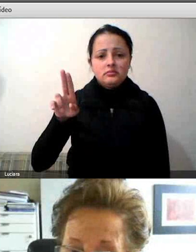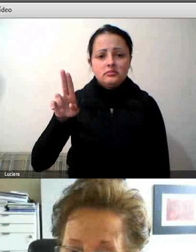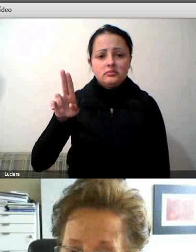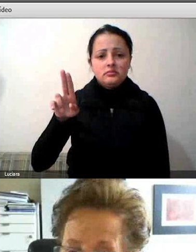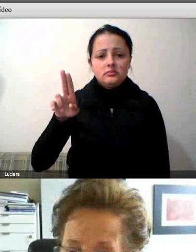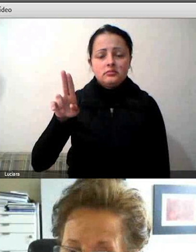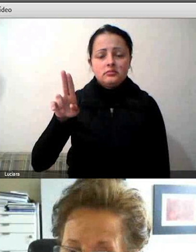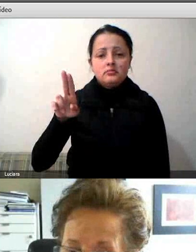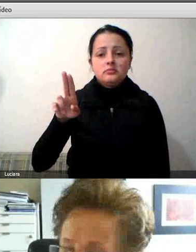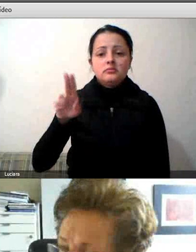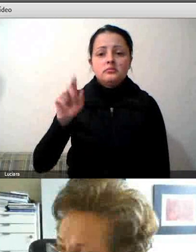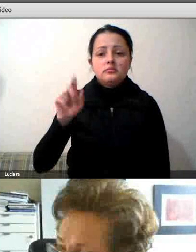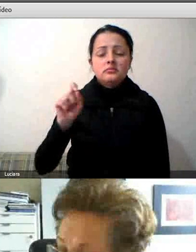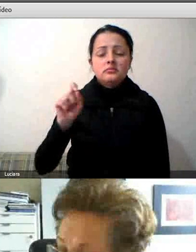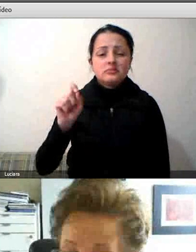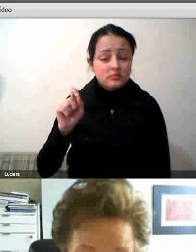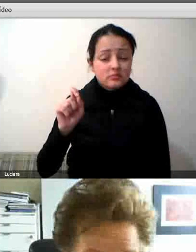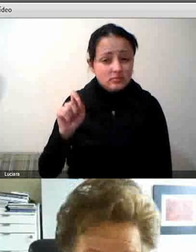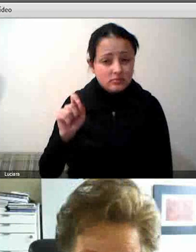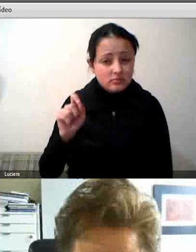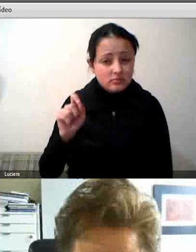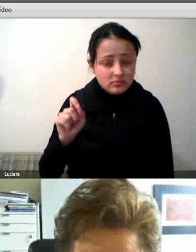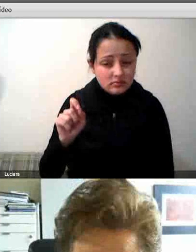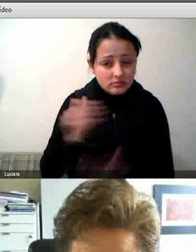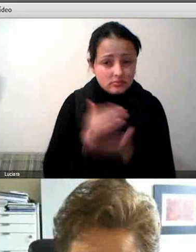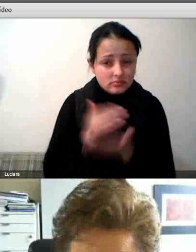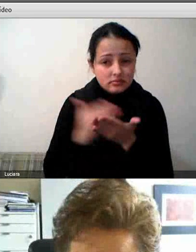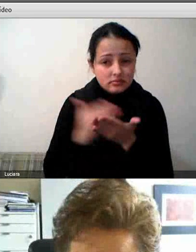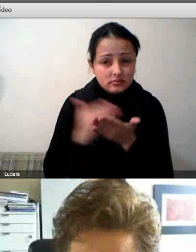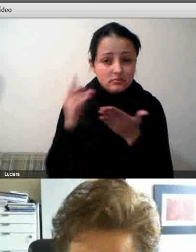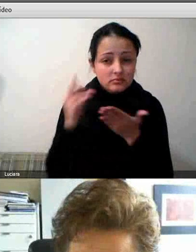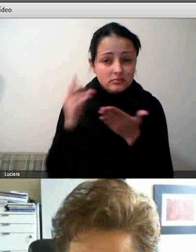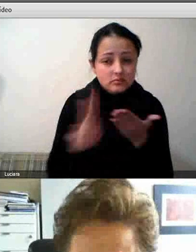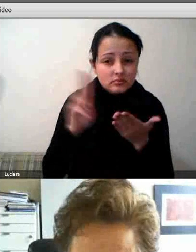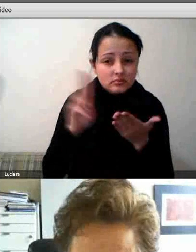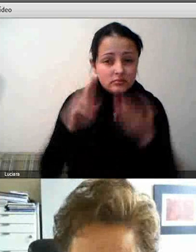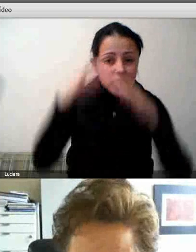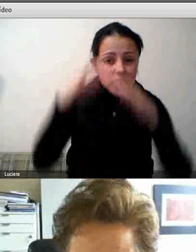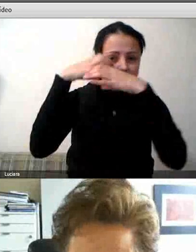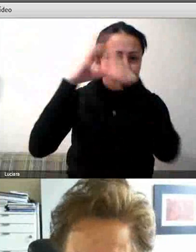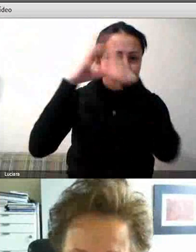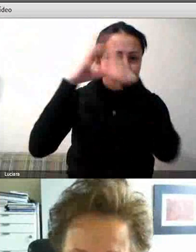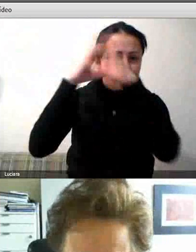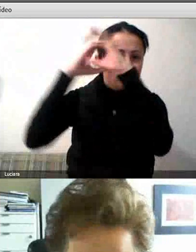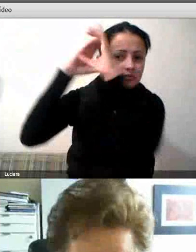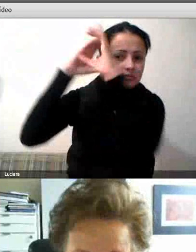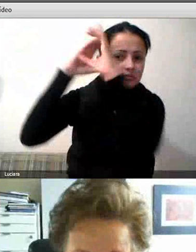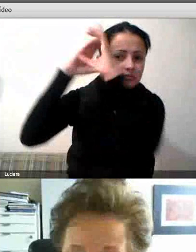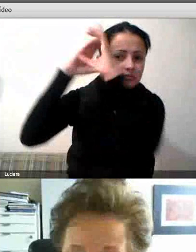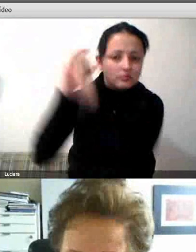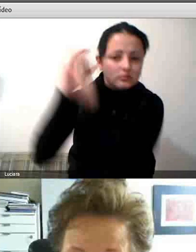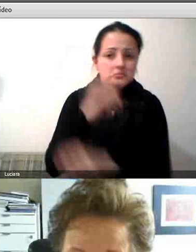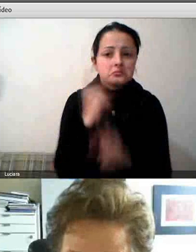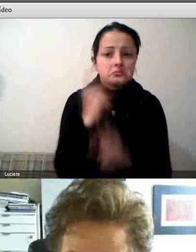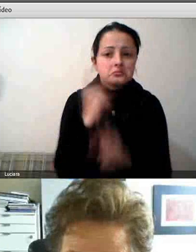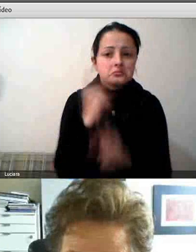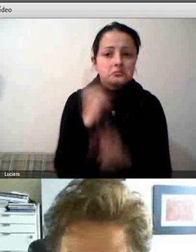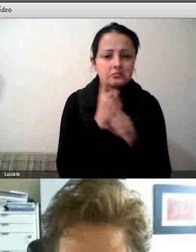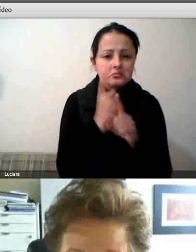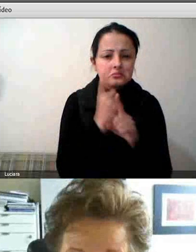que na época da... Galileu. Lembram? Galileu usou a